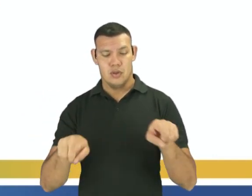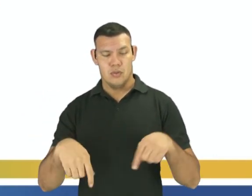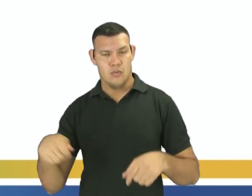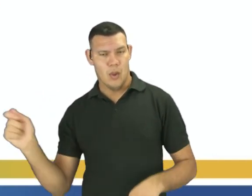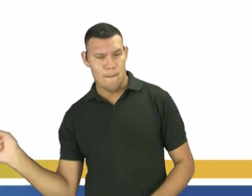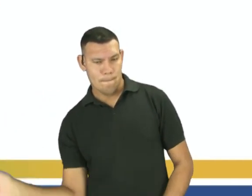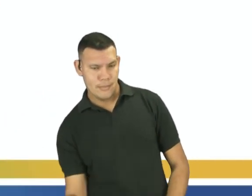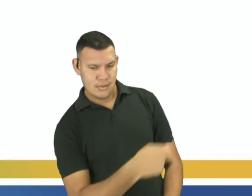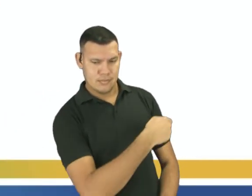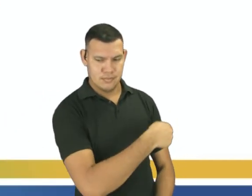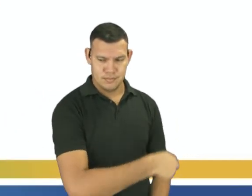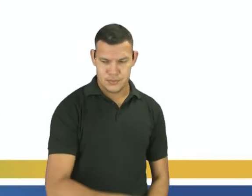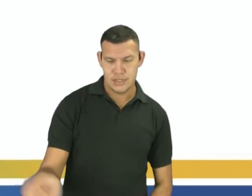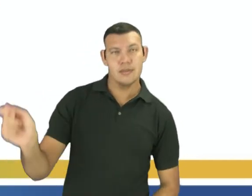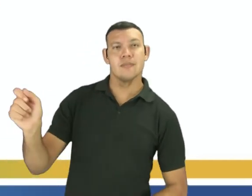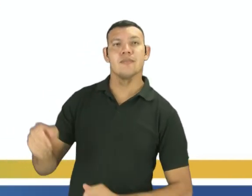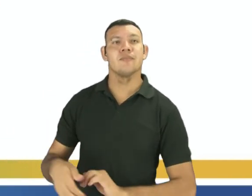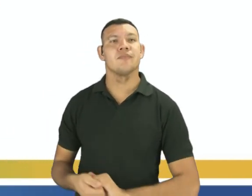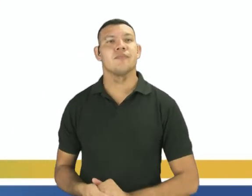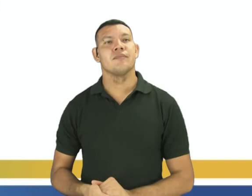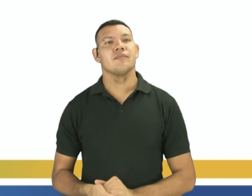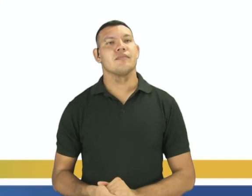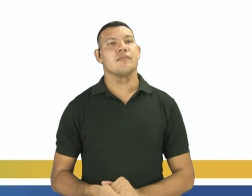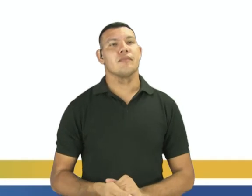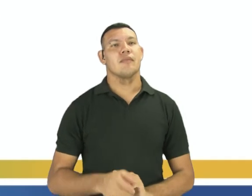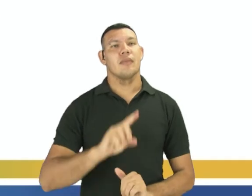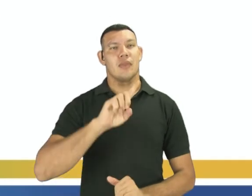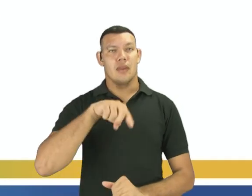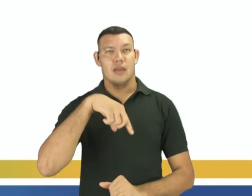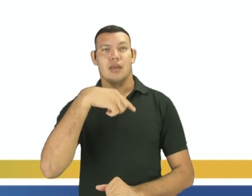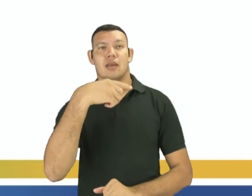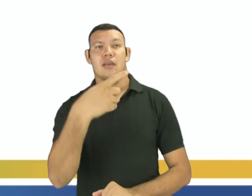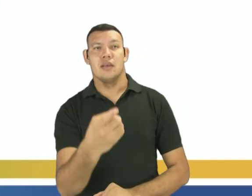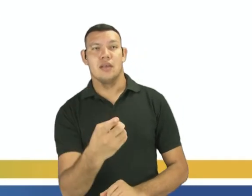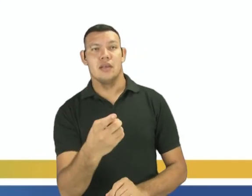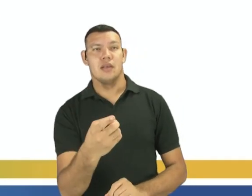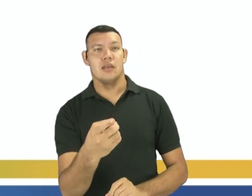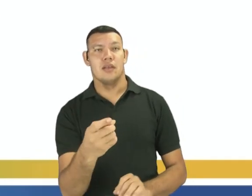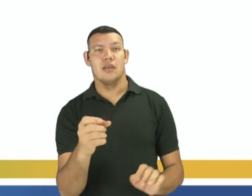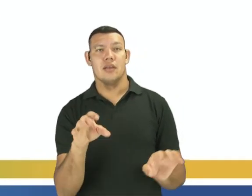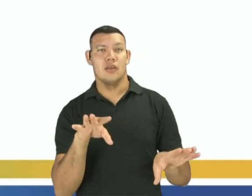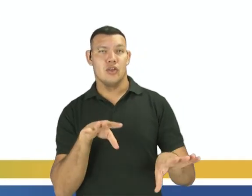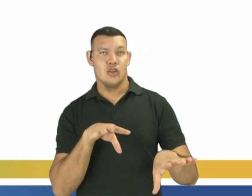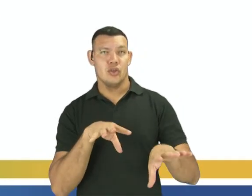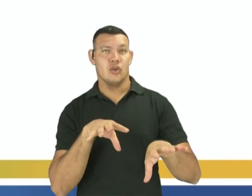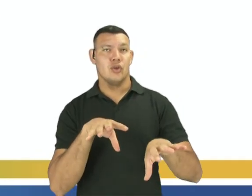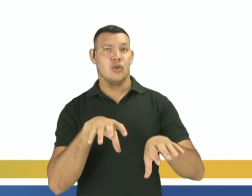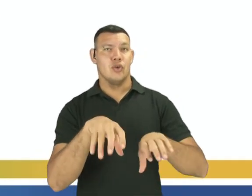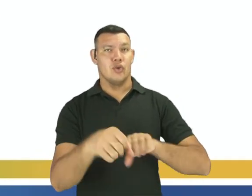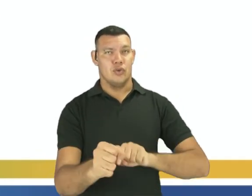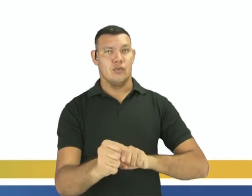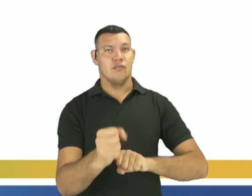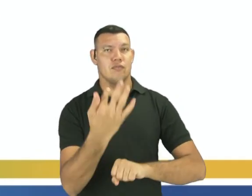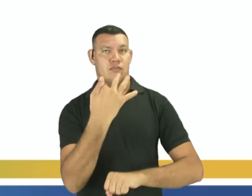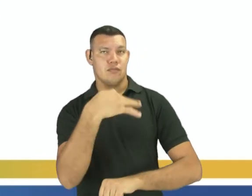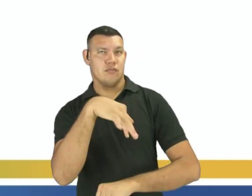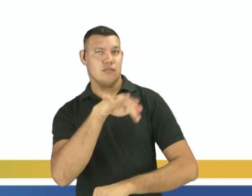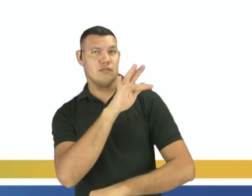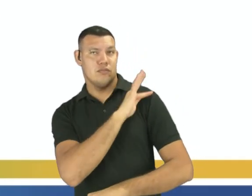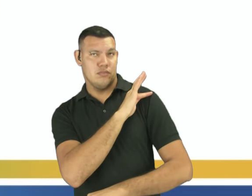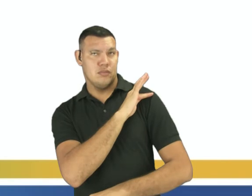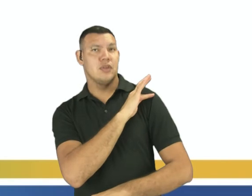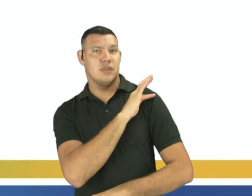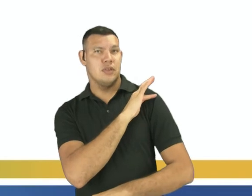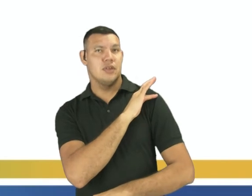their graduation, they married. Após terminarem sua faculdade, eles se casaram. Olha só, lá está em vermelho. After é